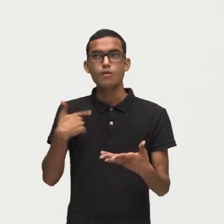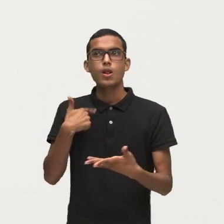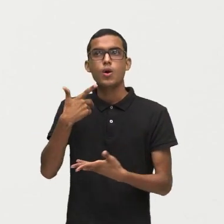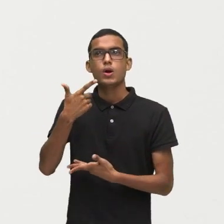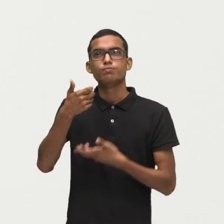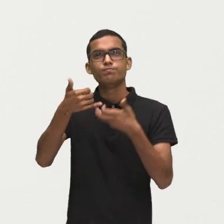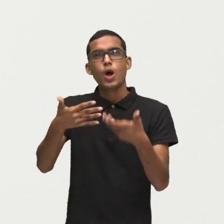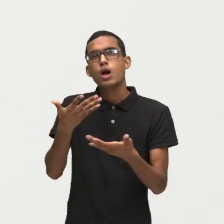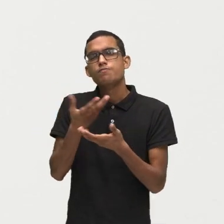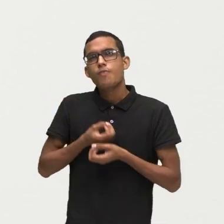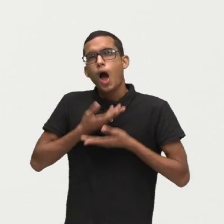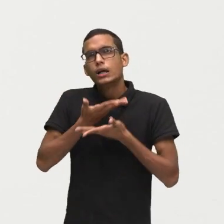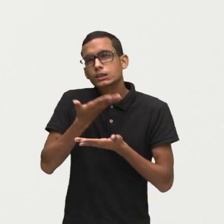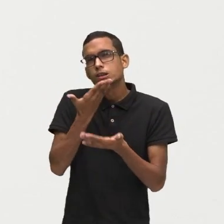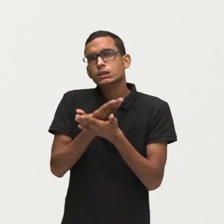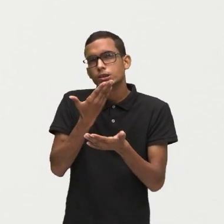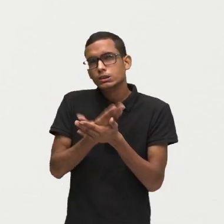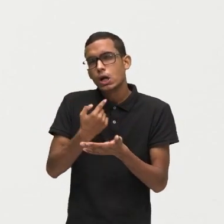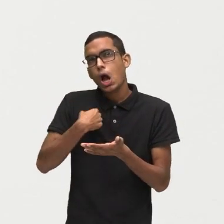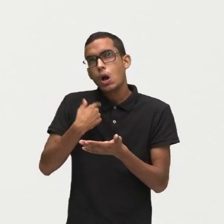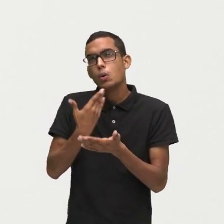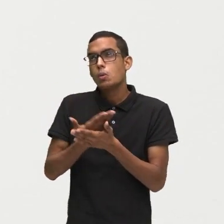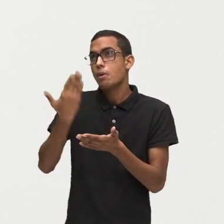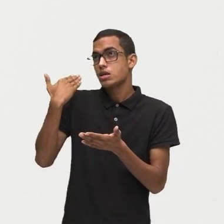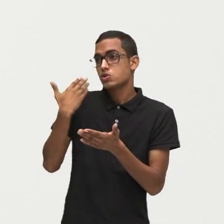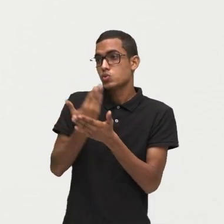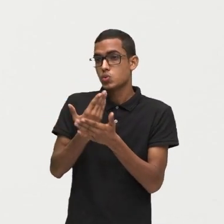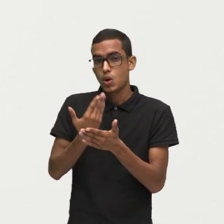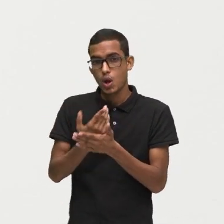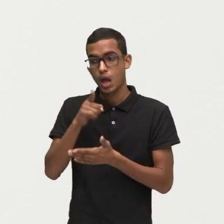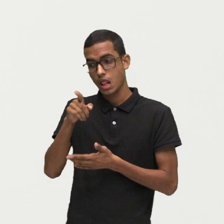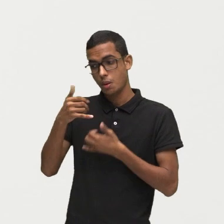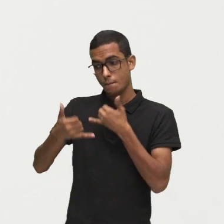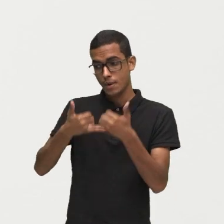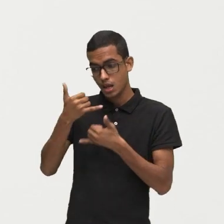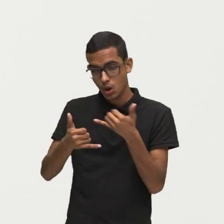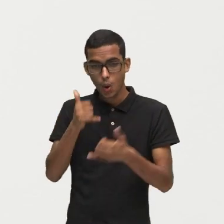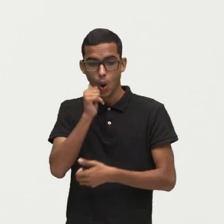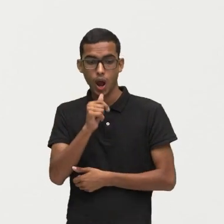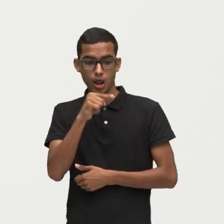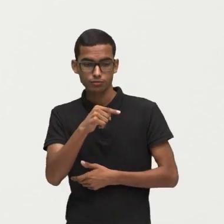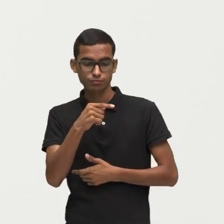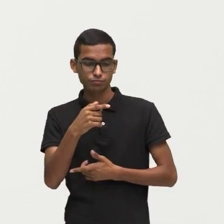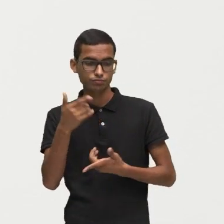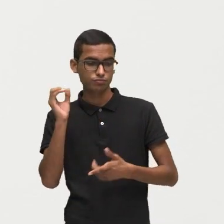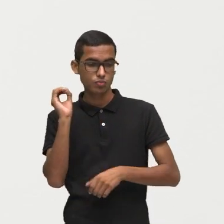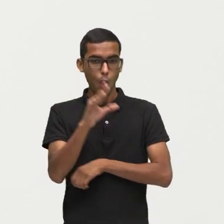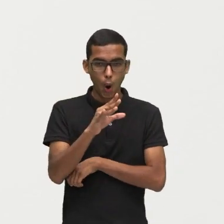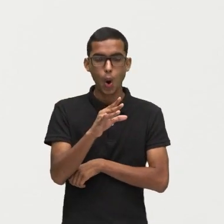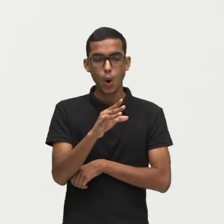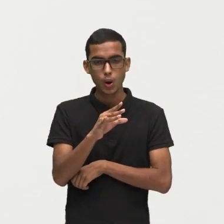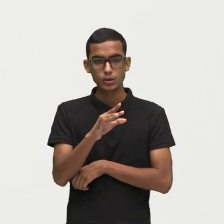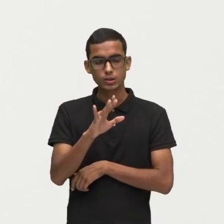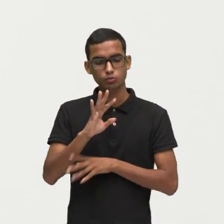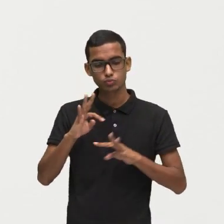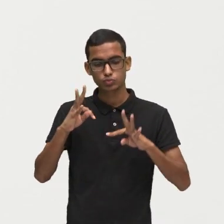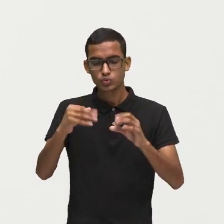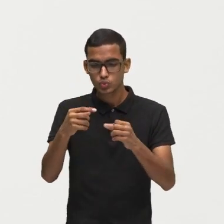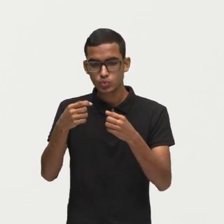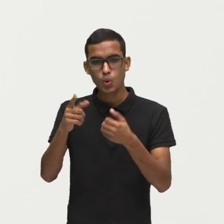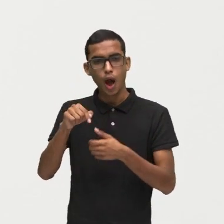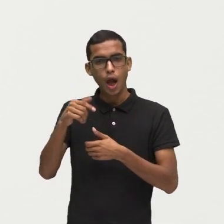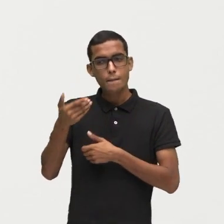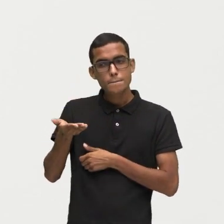eu trabalhei, ela brincou, ele jogou. Tudo isso eu estou me referindo a um